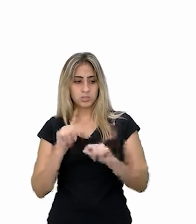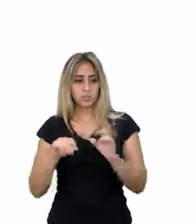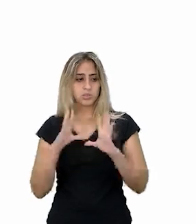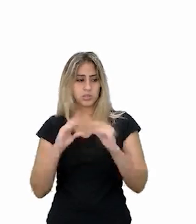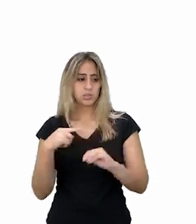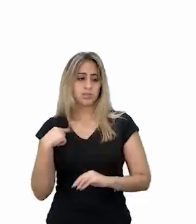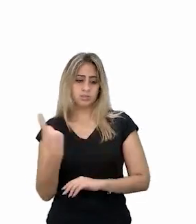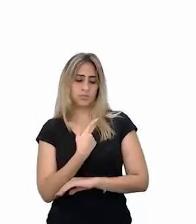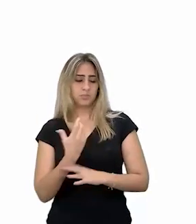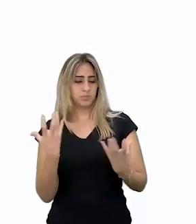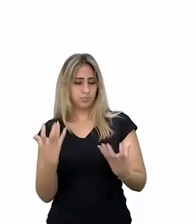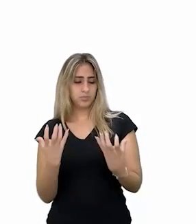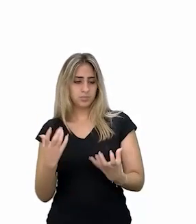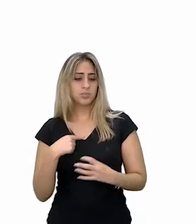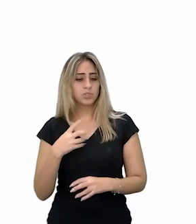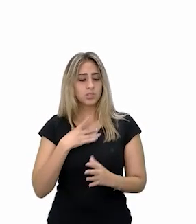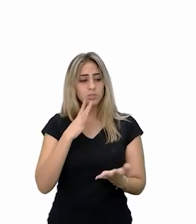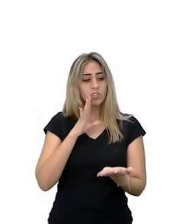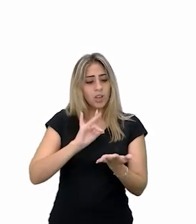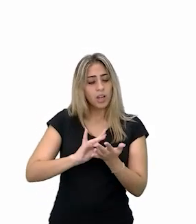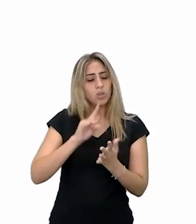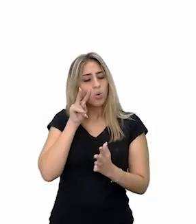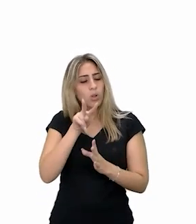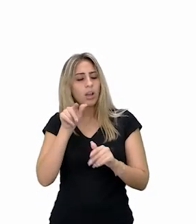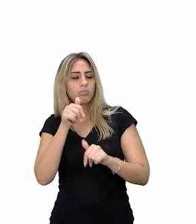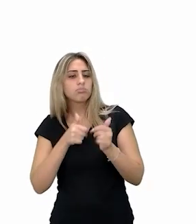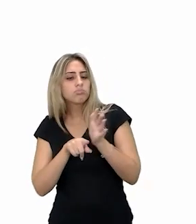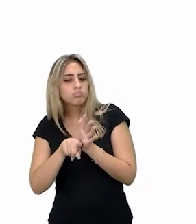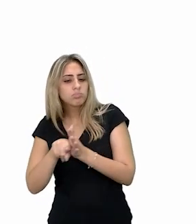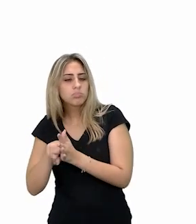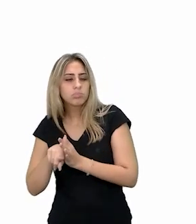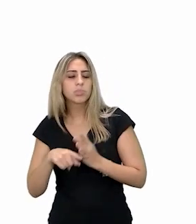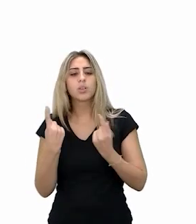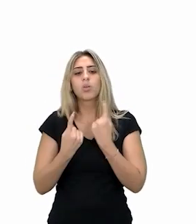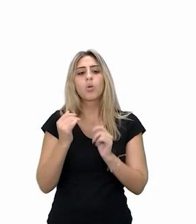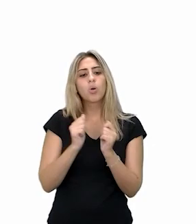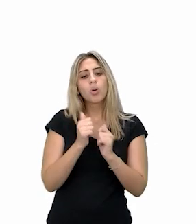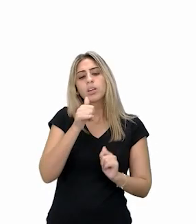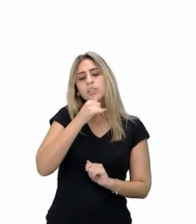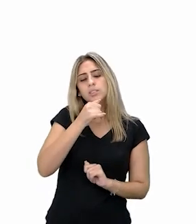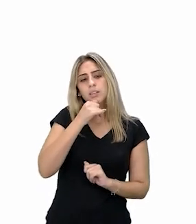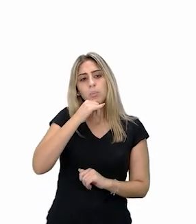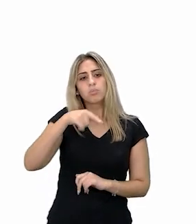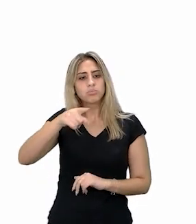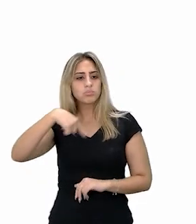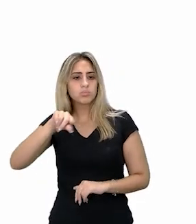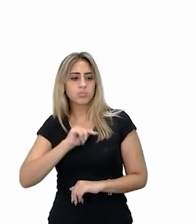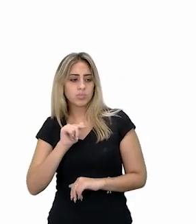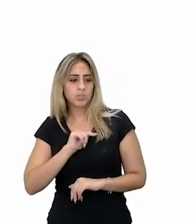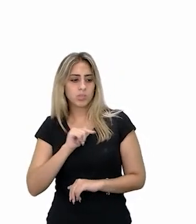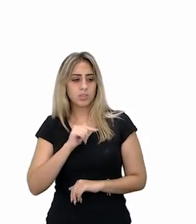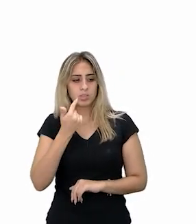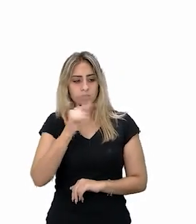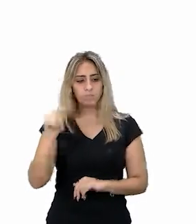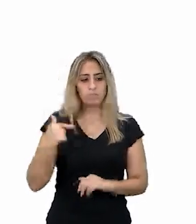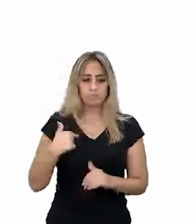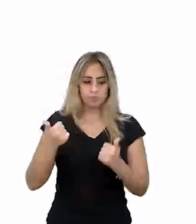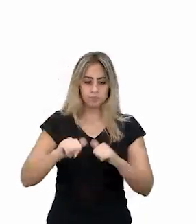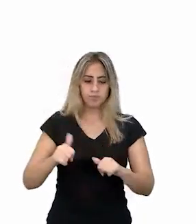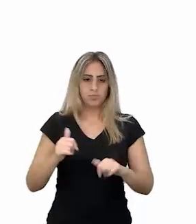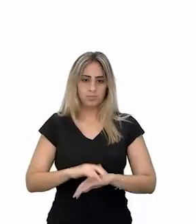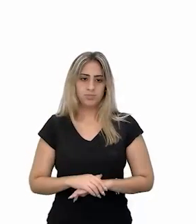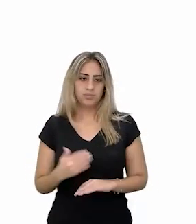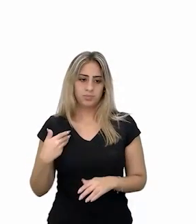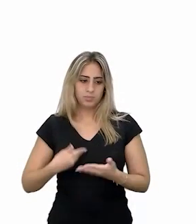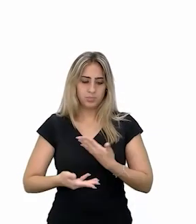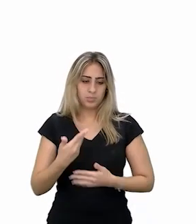quer, de fato, olhar, analisar. Como exemplo, tá? Vocês vão ter depois de outros anos, de outras disciplinas,